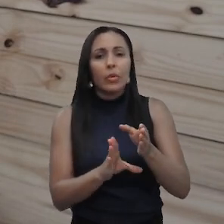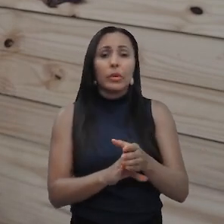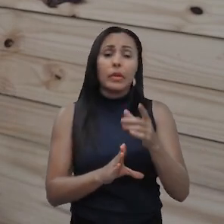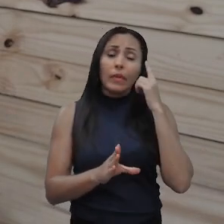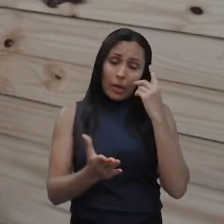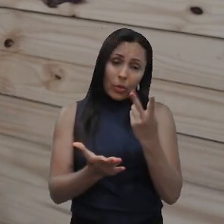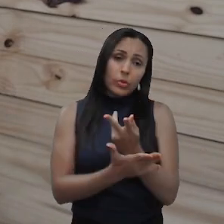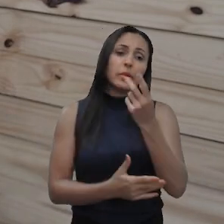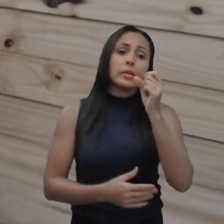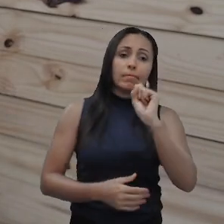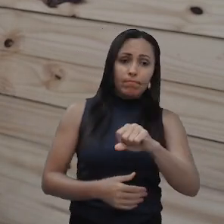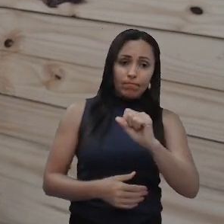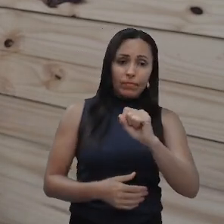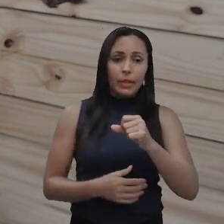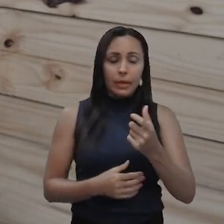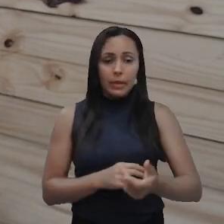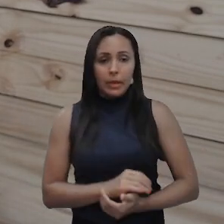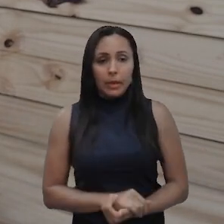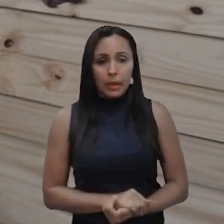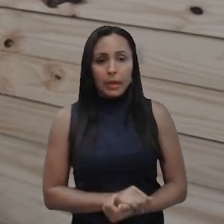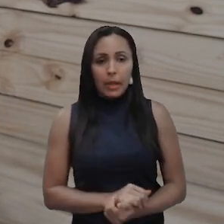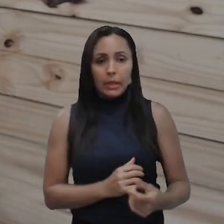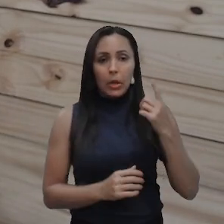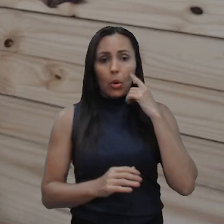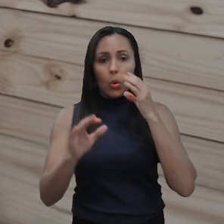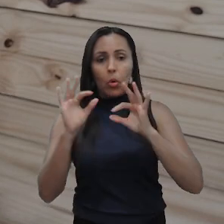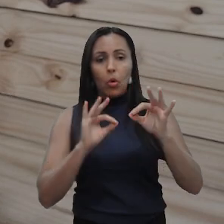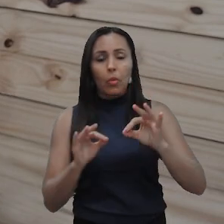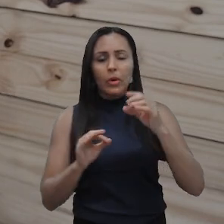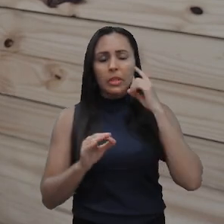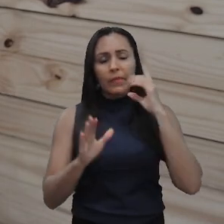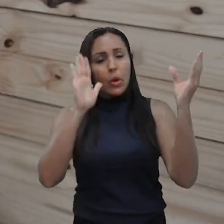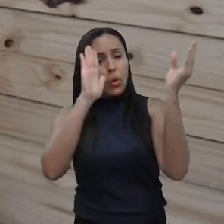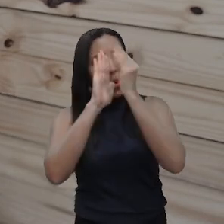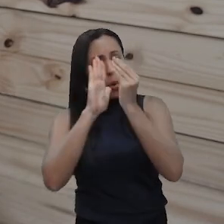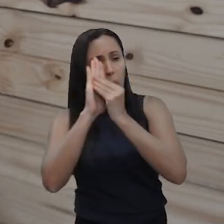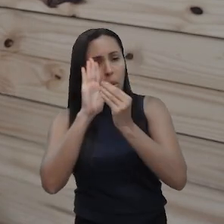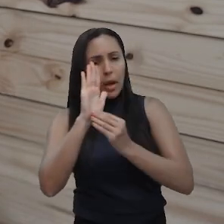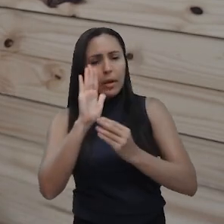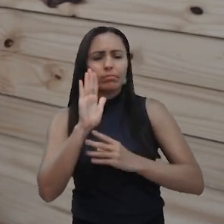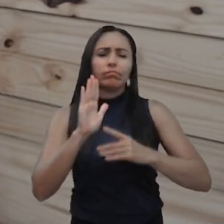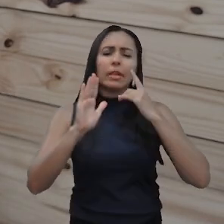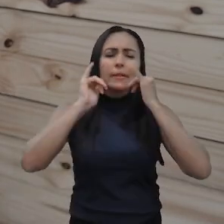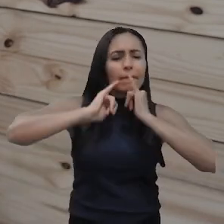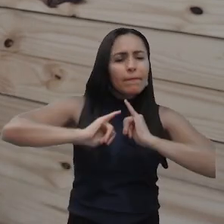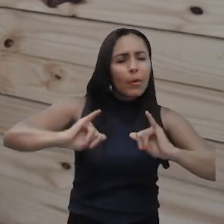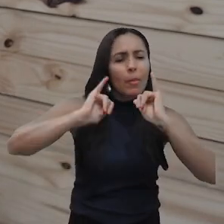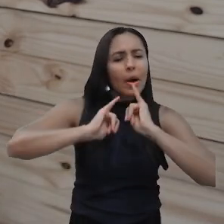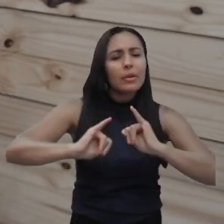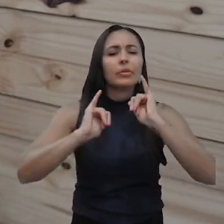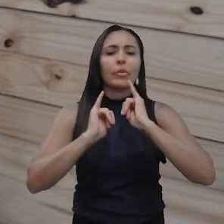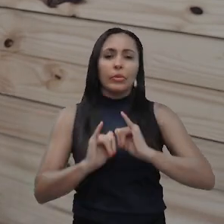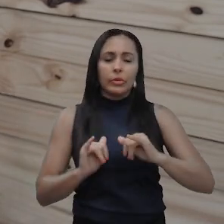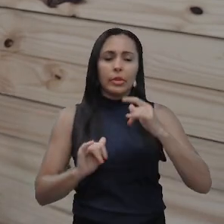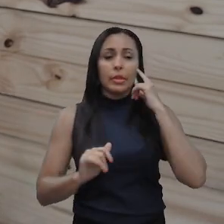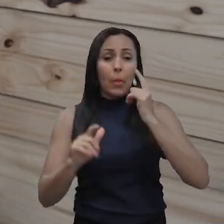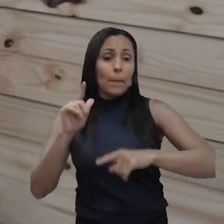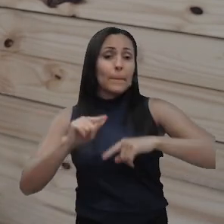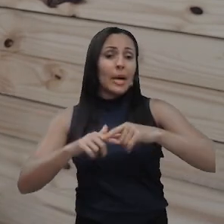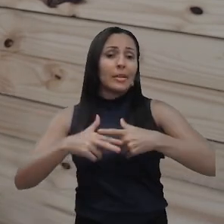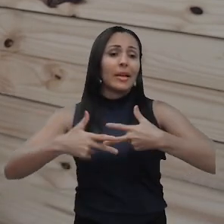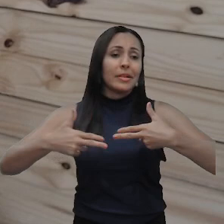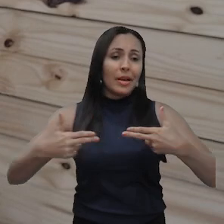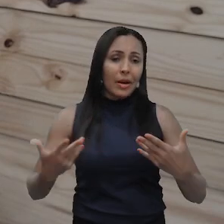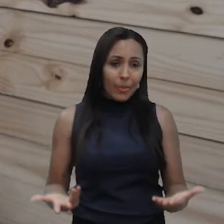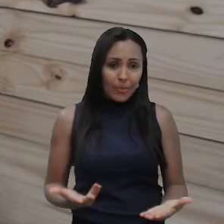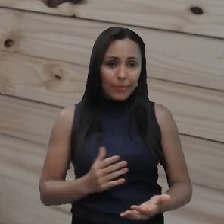muito a maneira como você vai colocar as informações ali de qualquer que seja o material de veiculação que você estiver